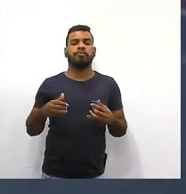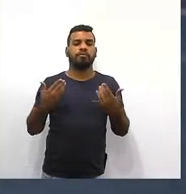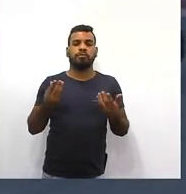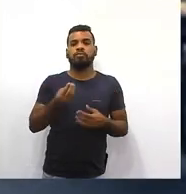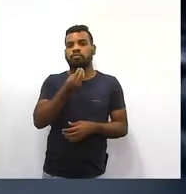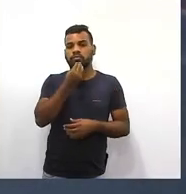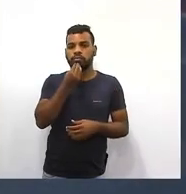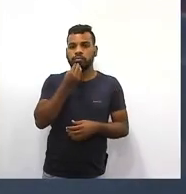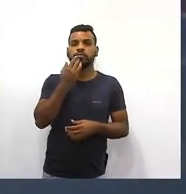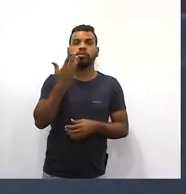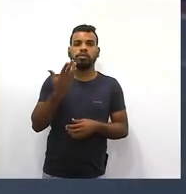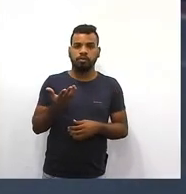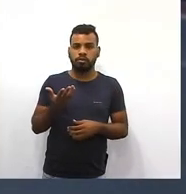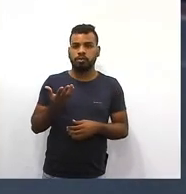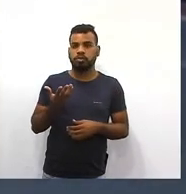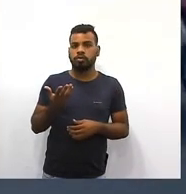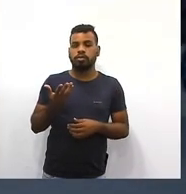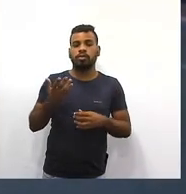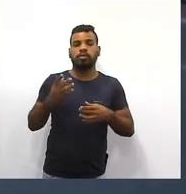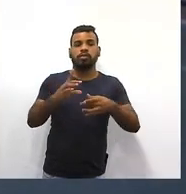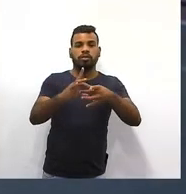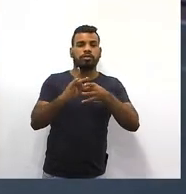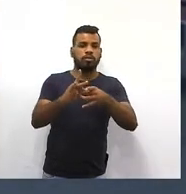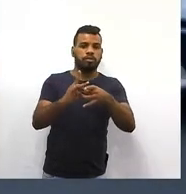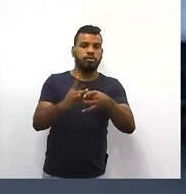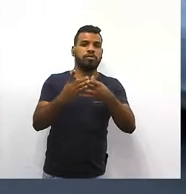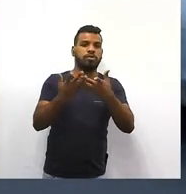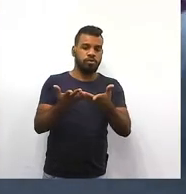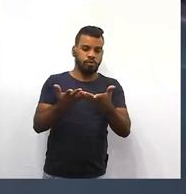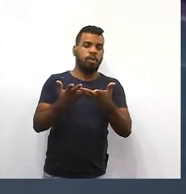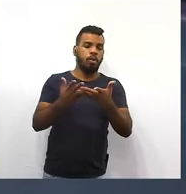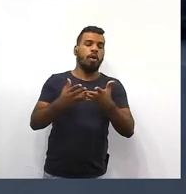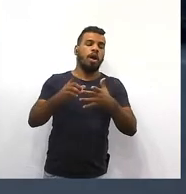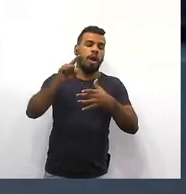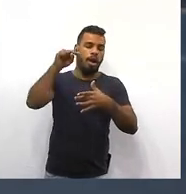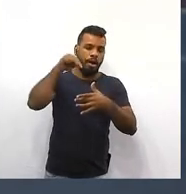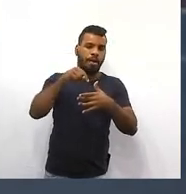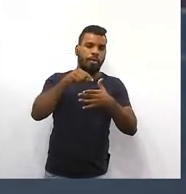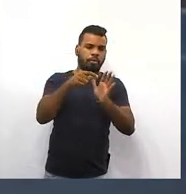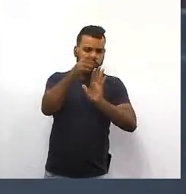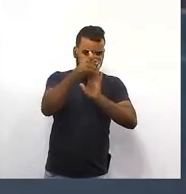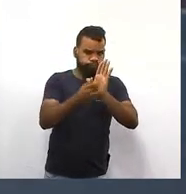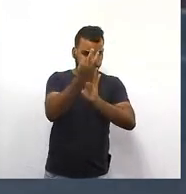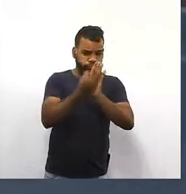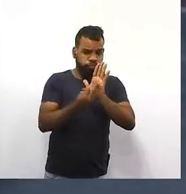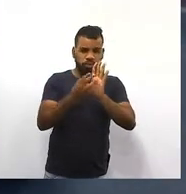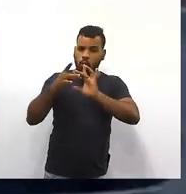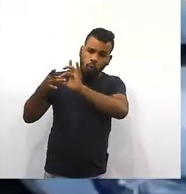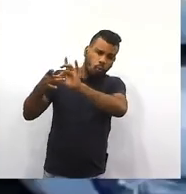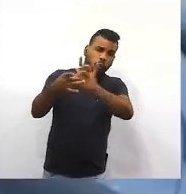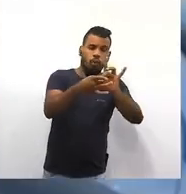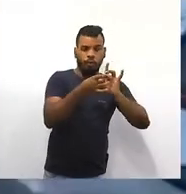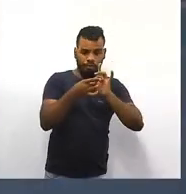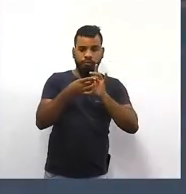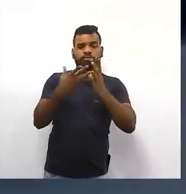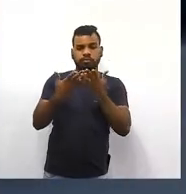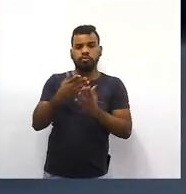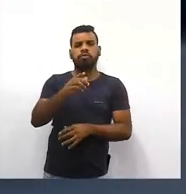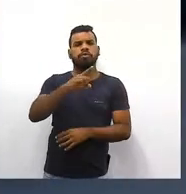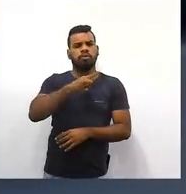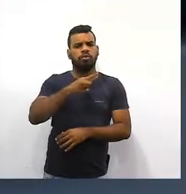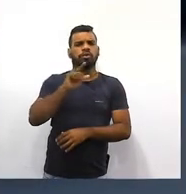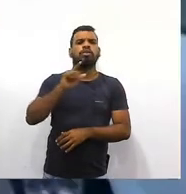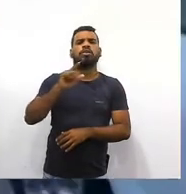um caráter universalizante, né? Universal. Se você perceber, a obra de João Cabral de Melo Neto, ela